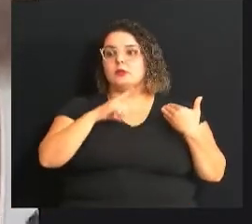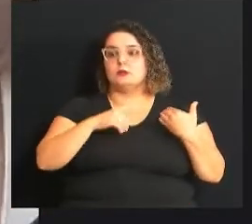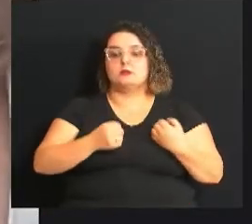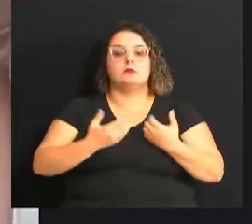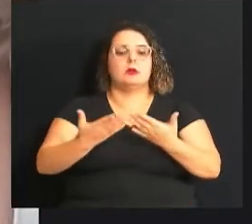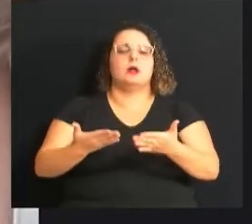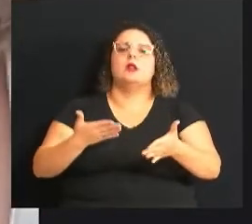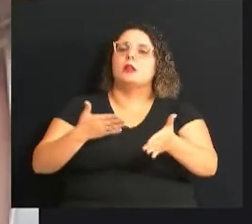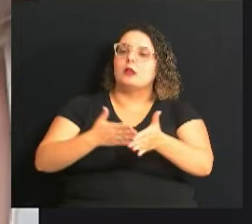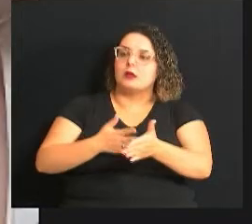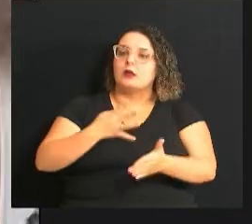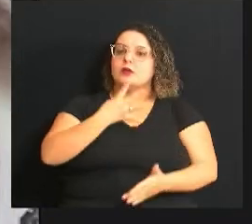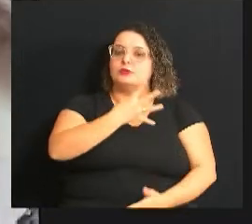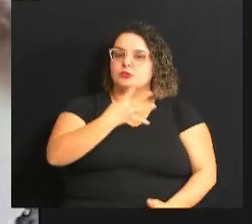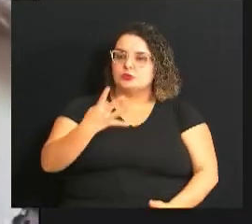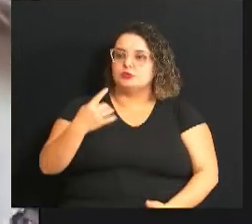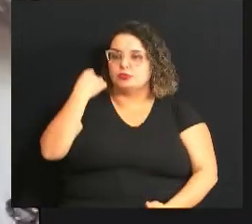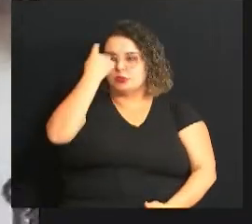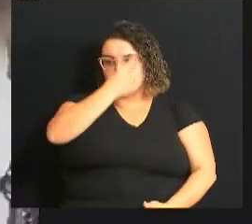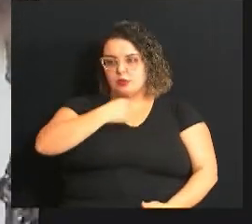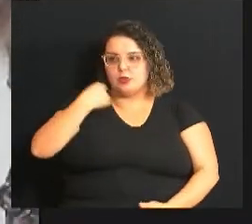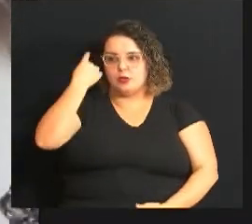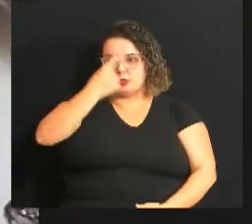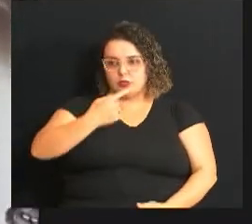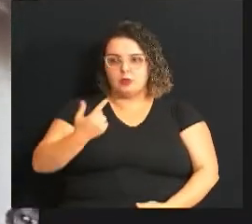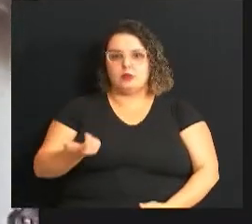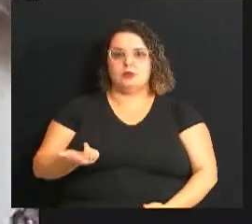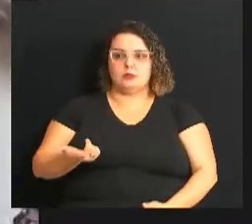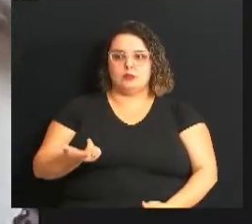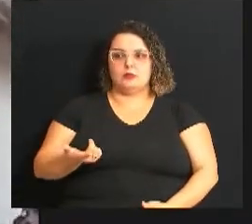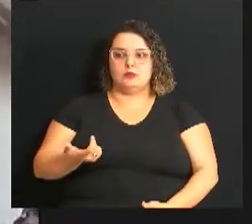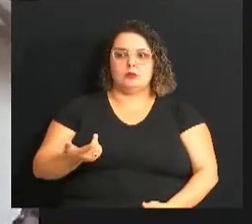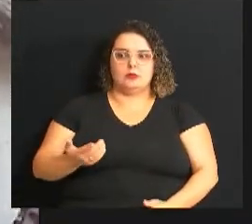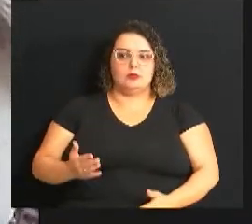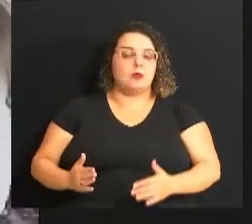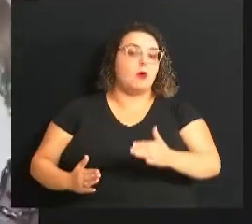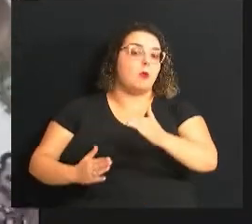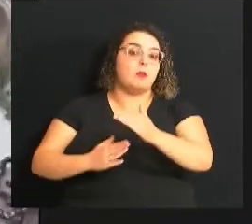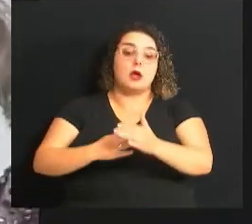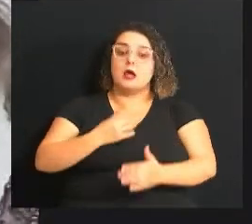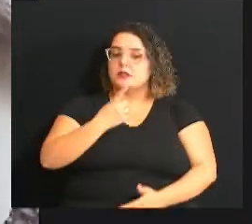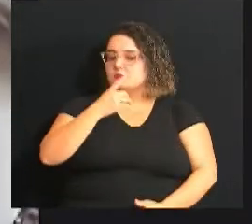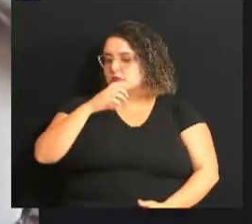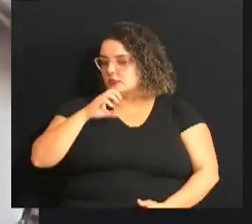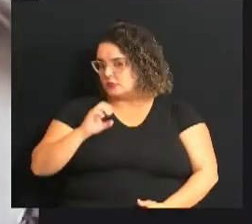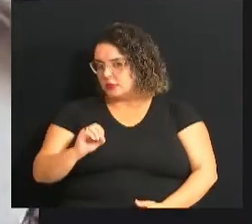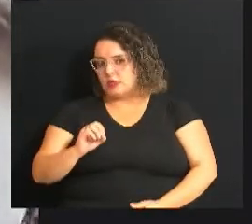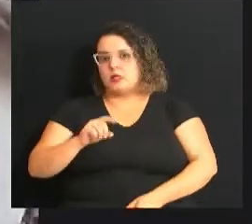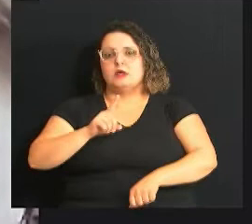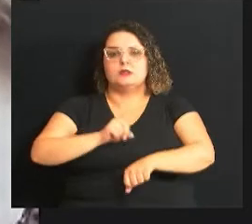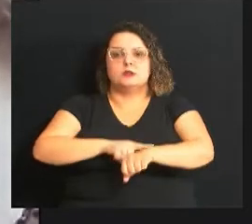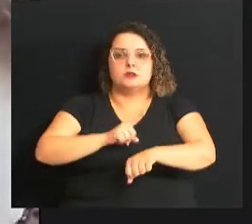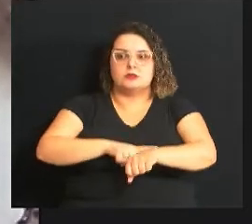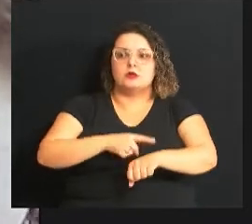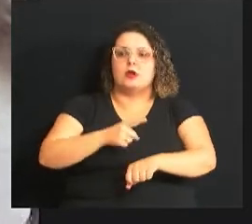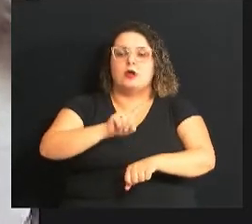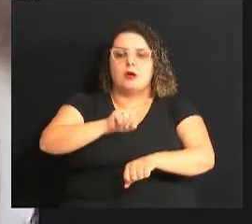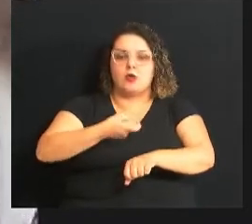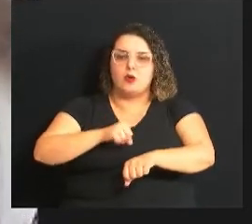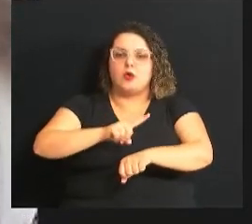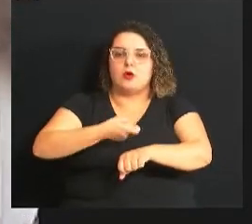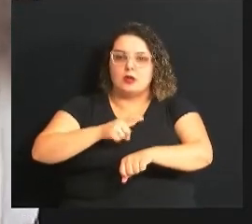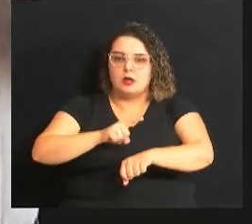para 44 horas semanais, o que passar no máximo 10 horas extras remuneradas, ou seja, é